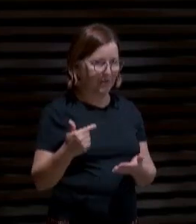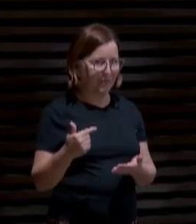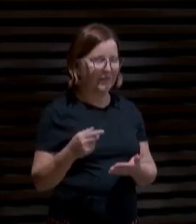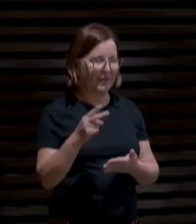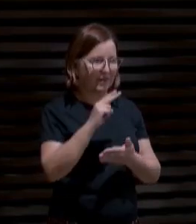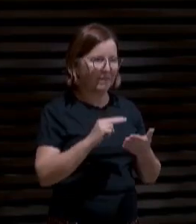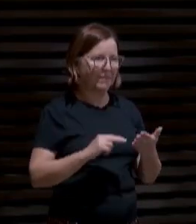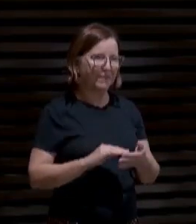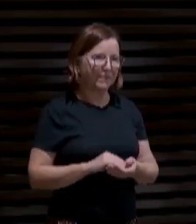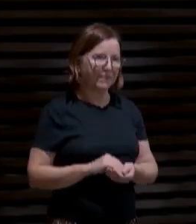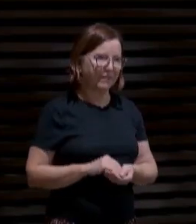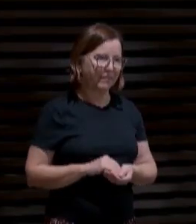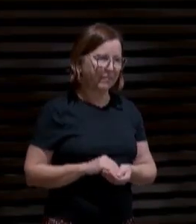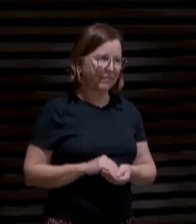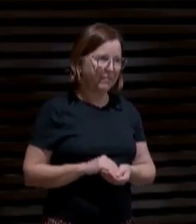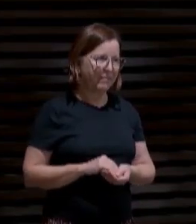texto.